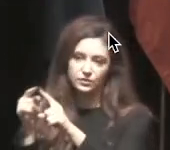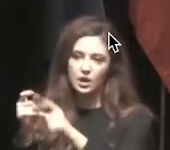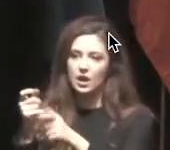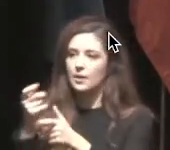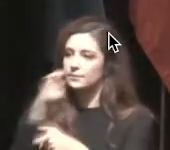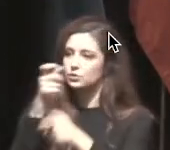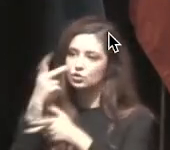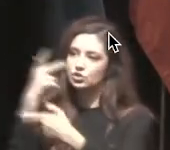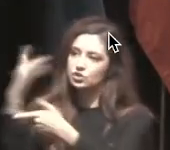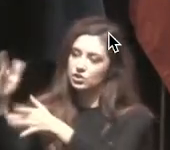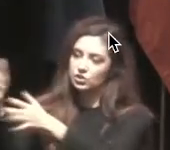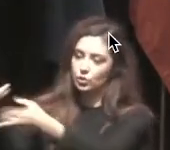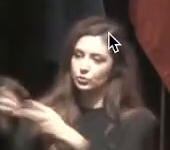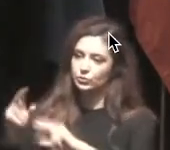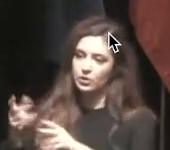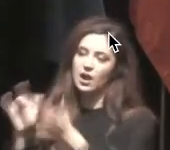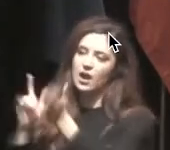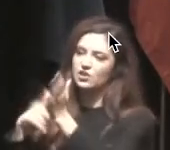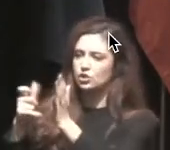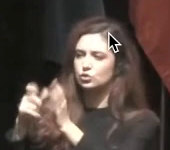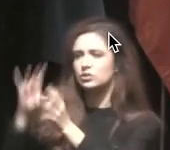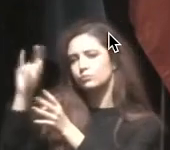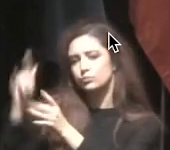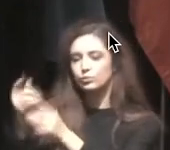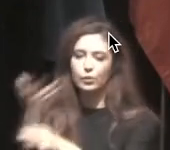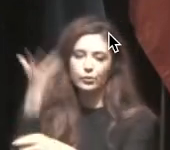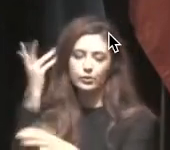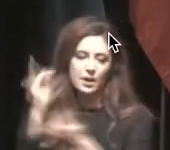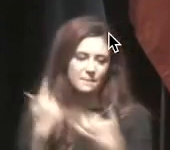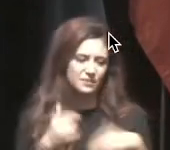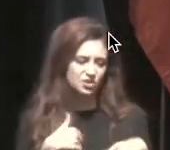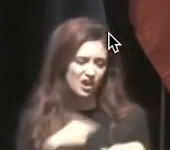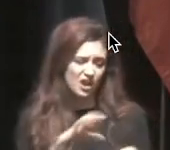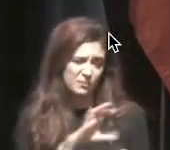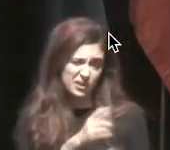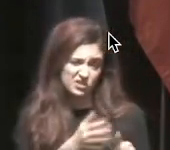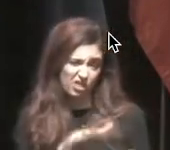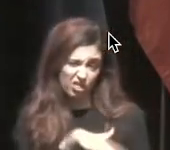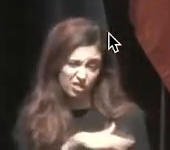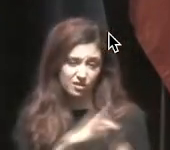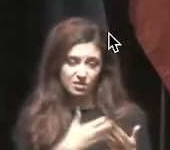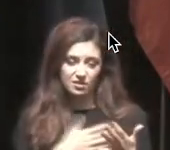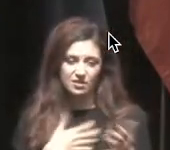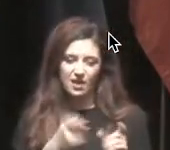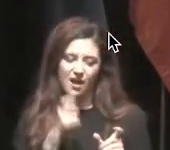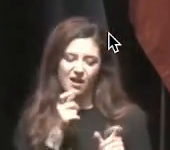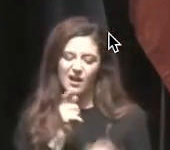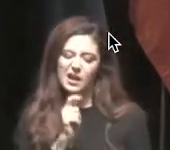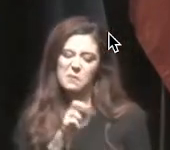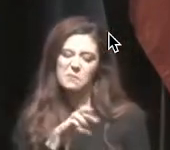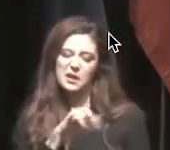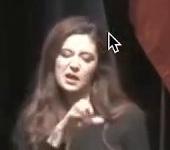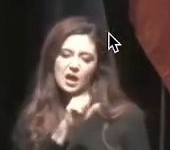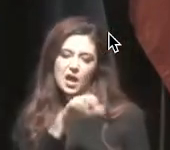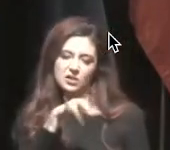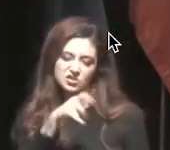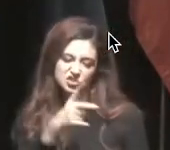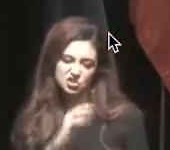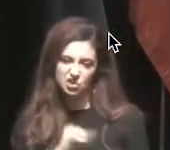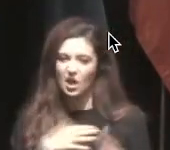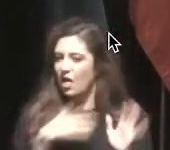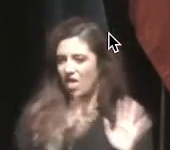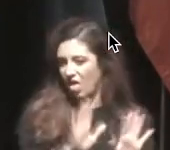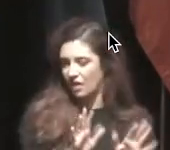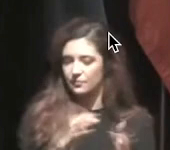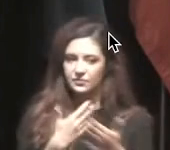mundo. Então, o que é que o Executivo está a fazer para que Lisboa seja efetivamente uma casa para os que cá vieram e para os que virão também? Onde estão as